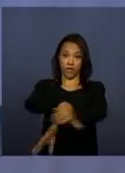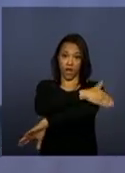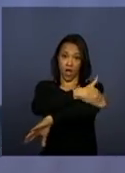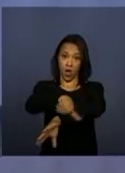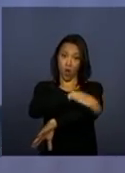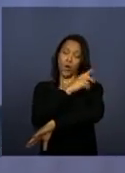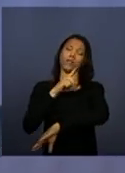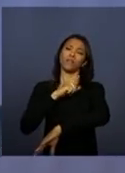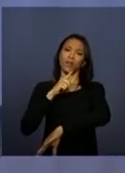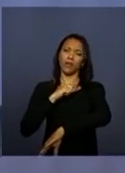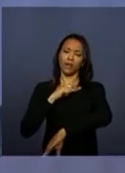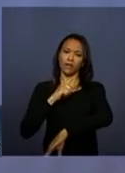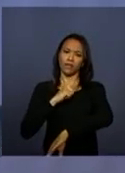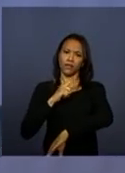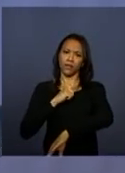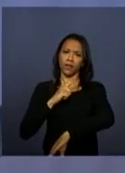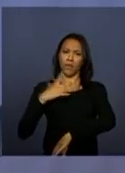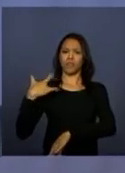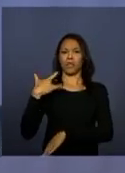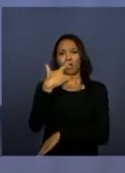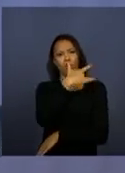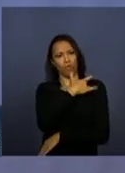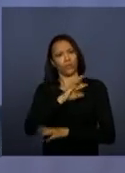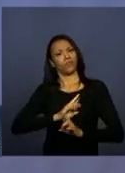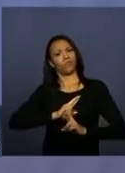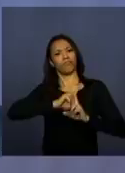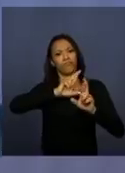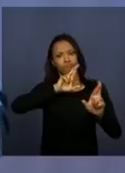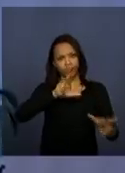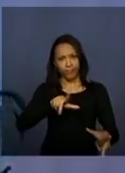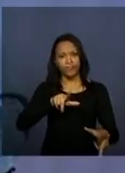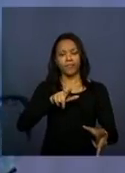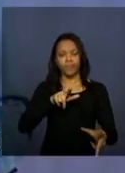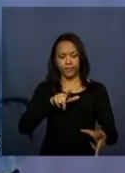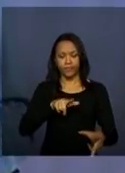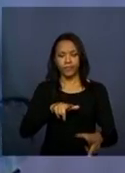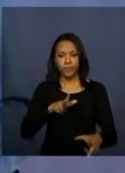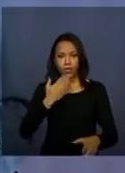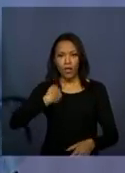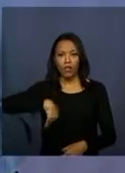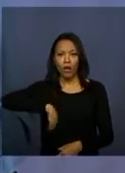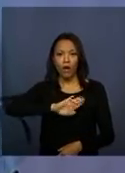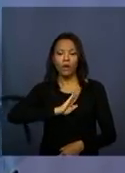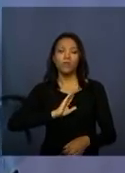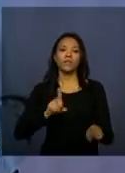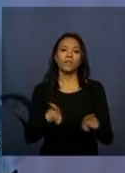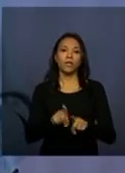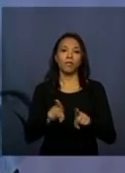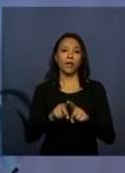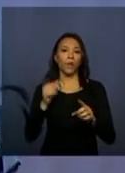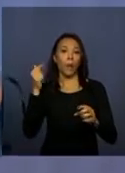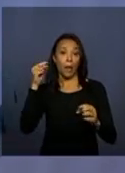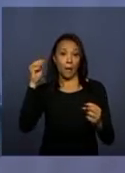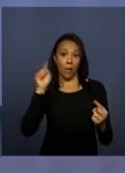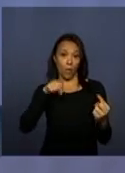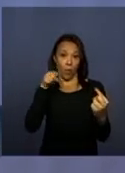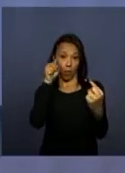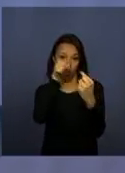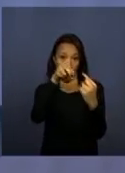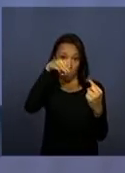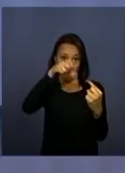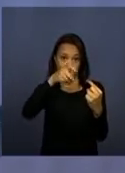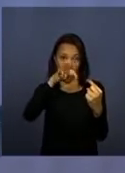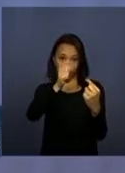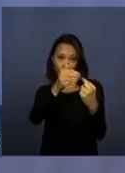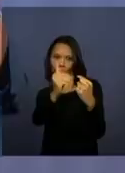uma assistência à saúde diferenciada. Nós ultrapassamos a meta que